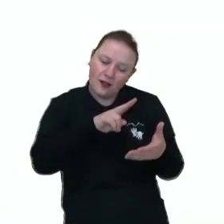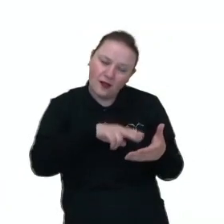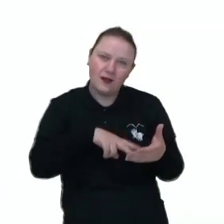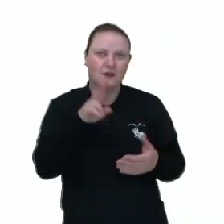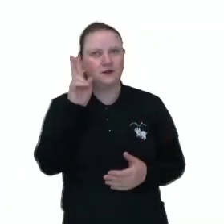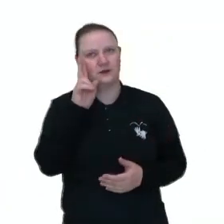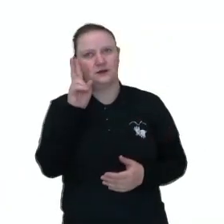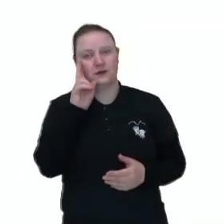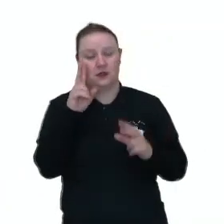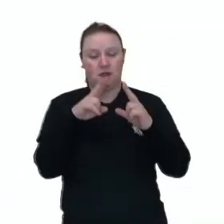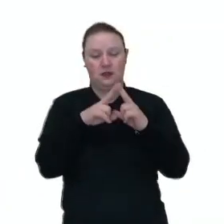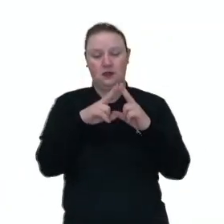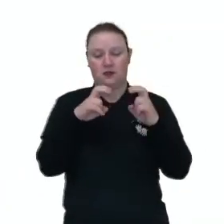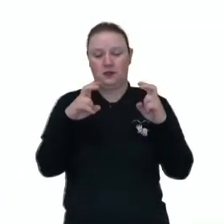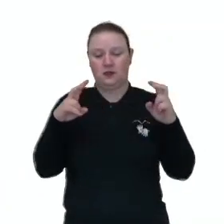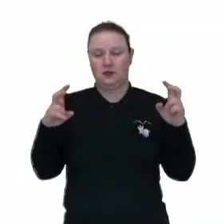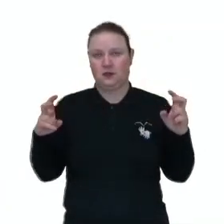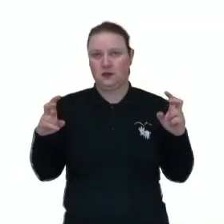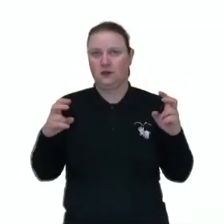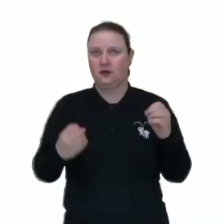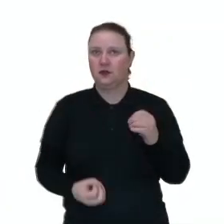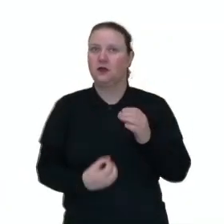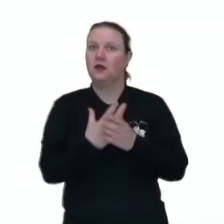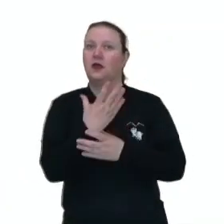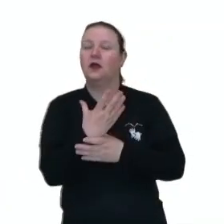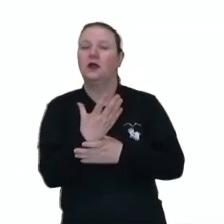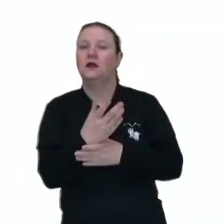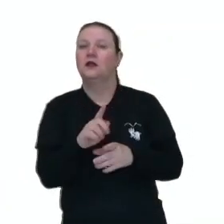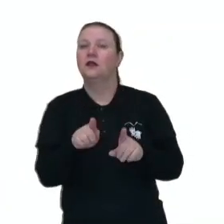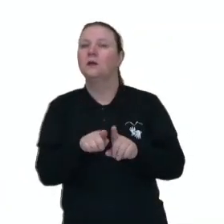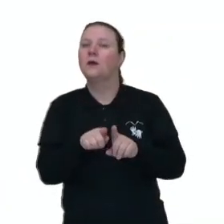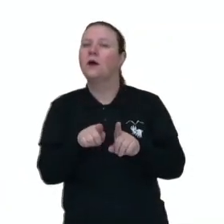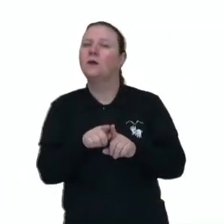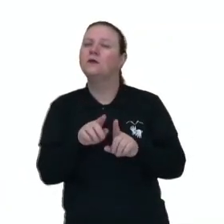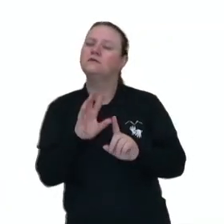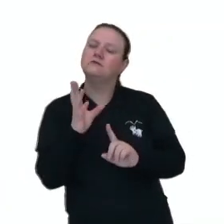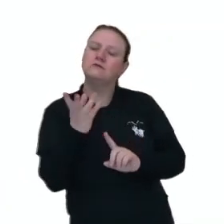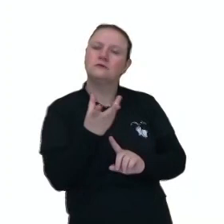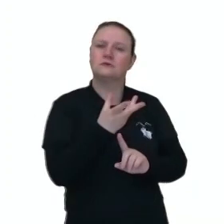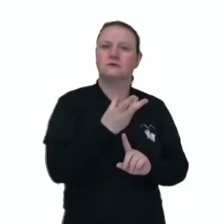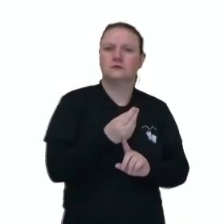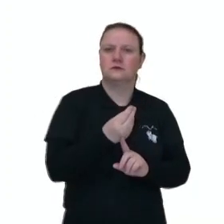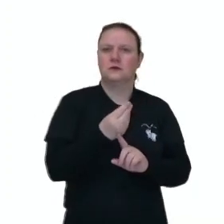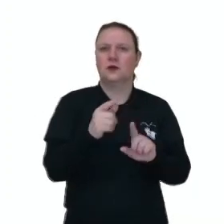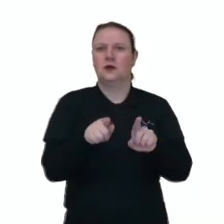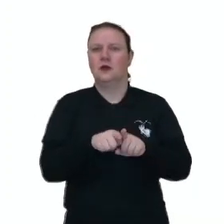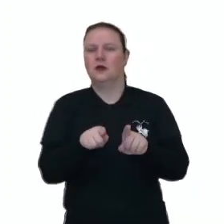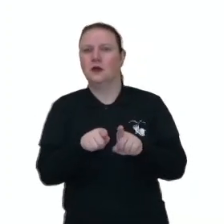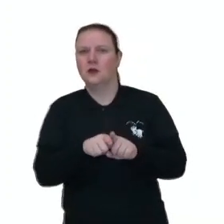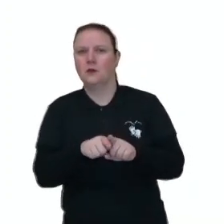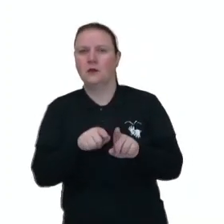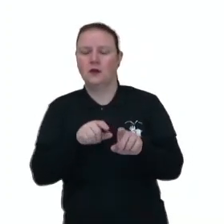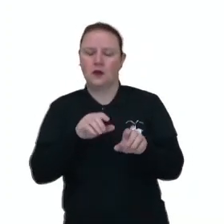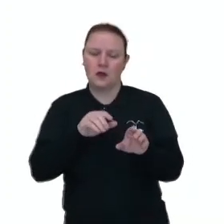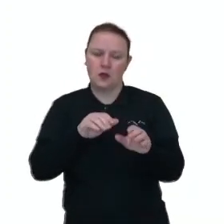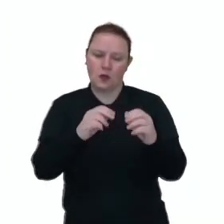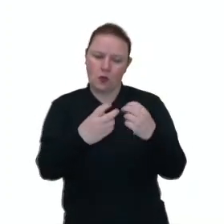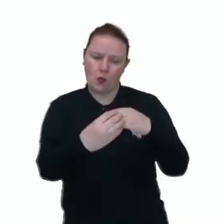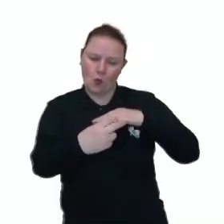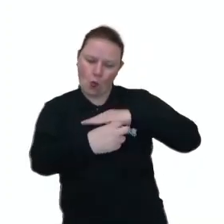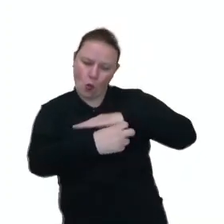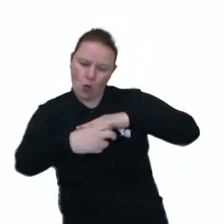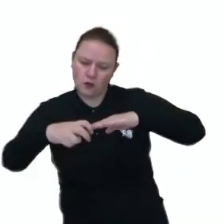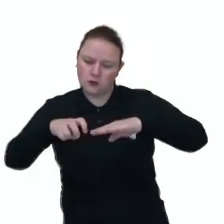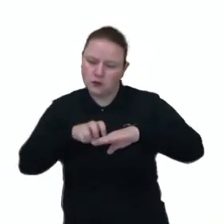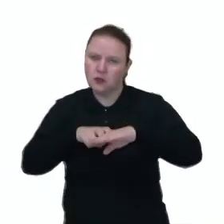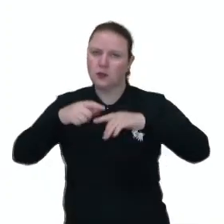a recém-criada Setorial da Arte da Contação de Histórias do Conselho de Política Cultural promove